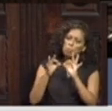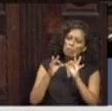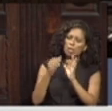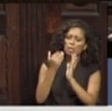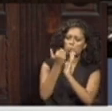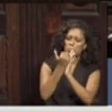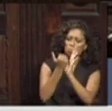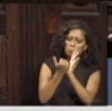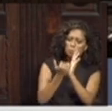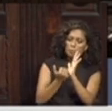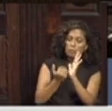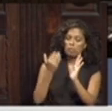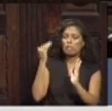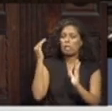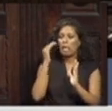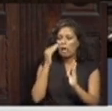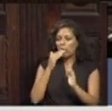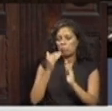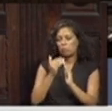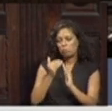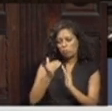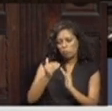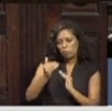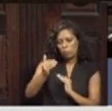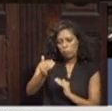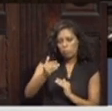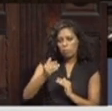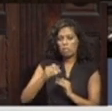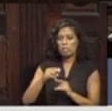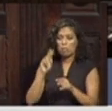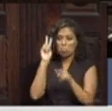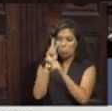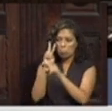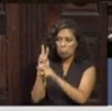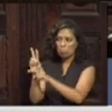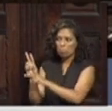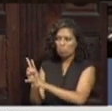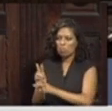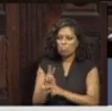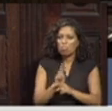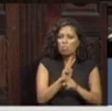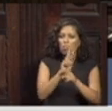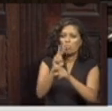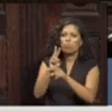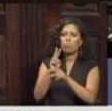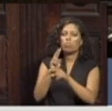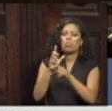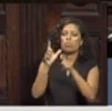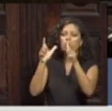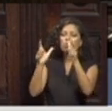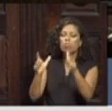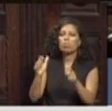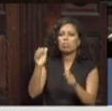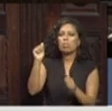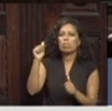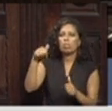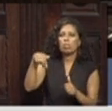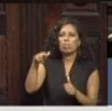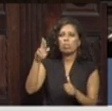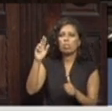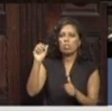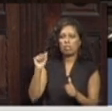transitar, para andar, para ter, portanto, a sua liberdade e as suas vidas, em última instância, preservadas. Por isso, a gente espera